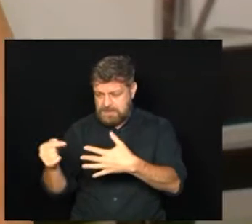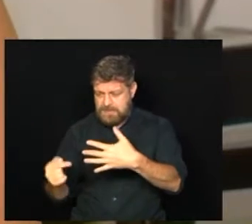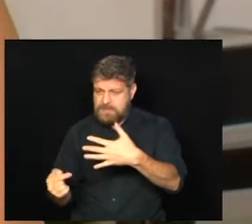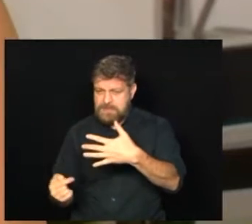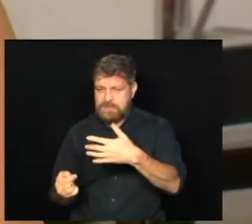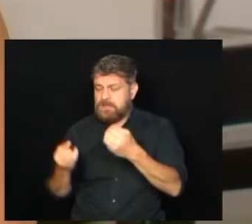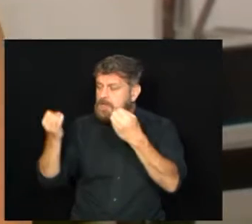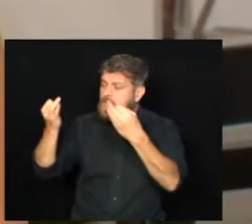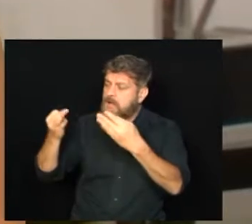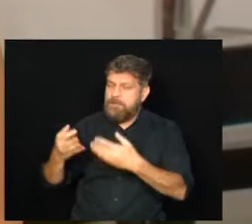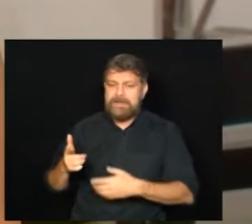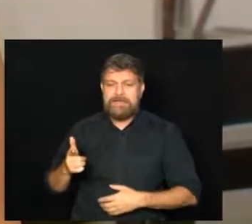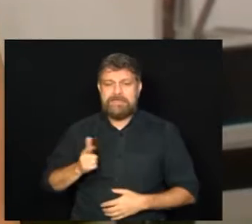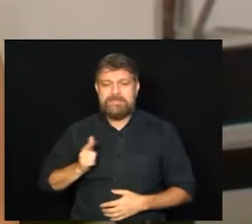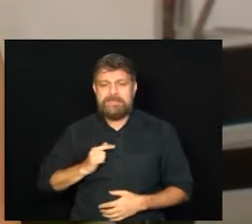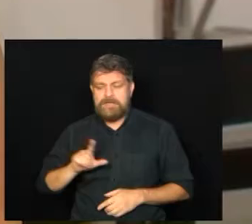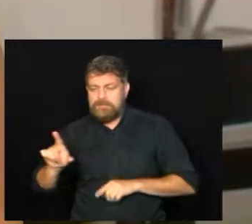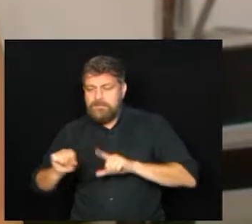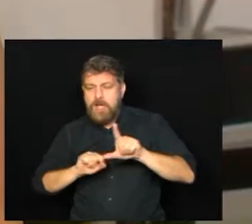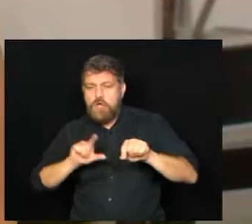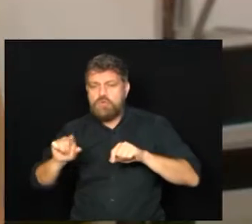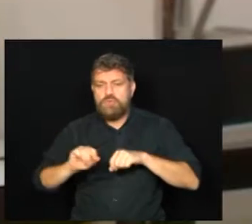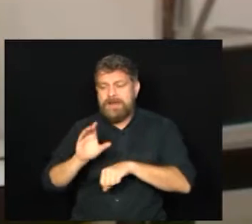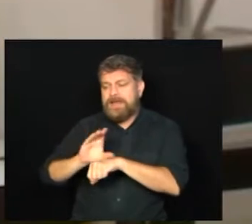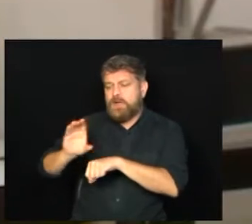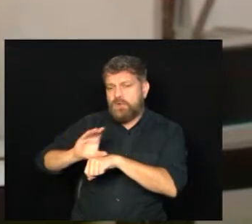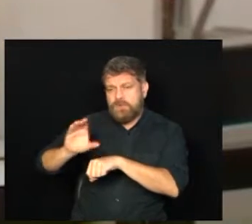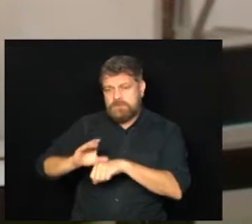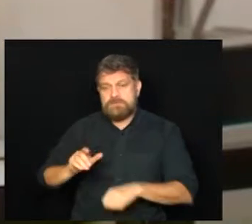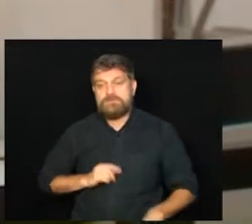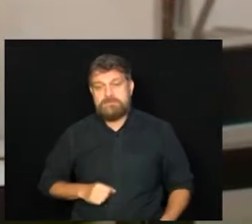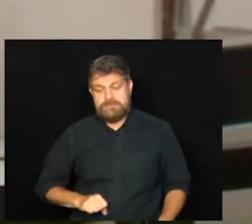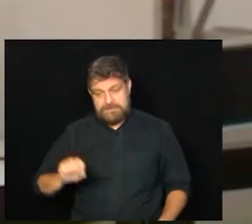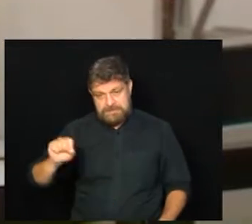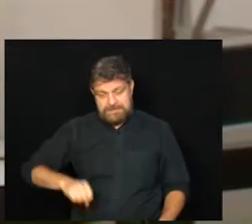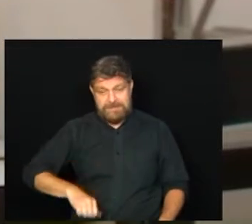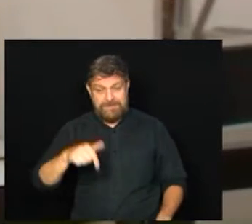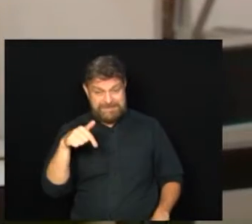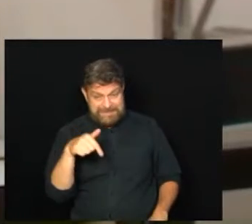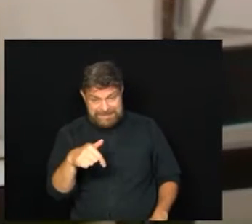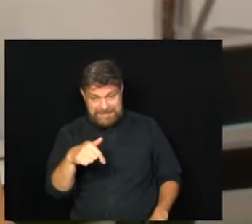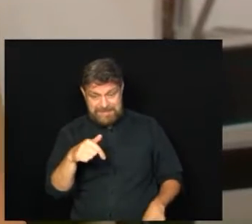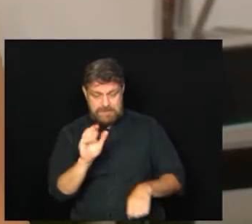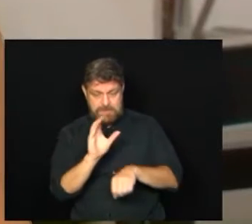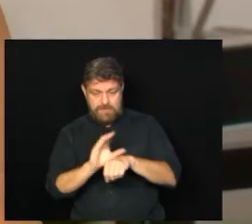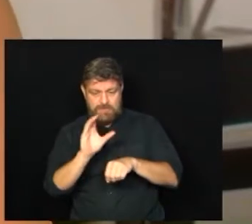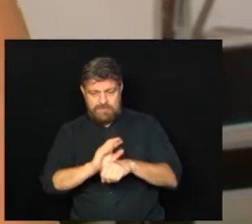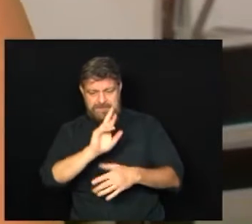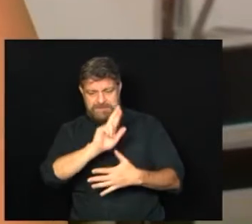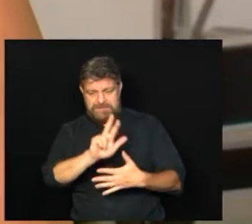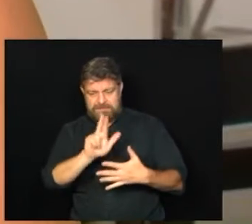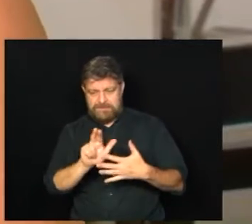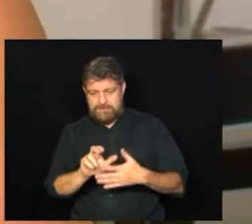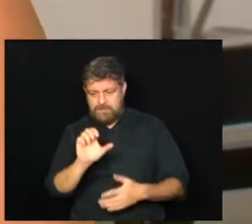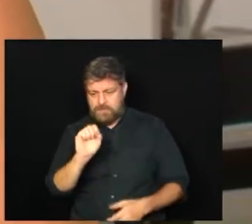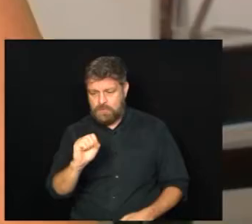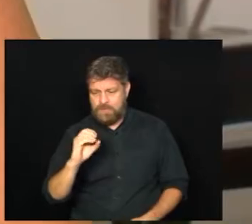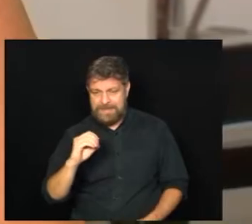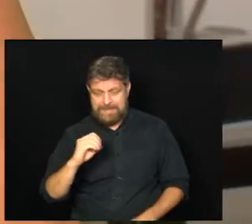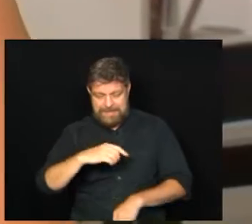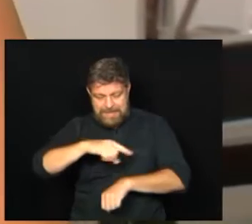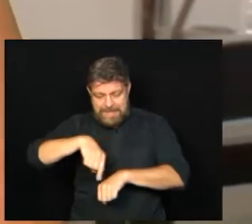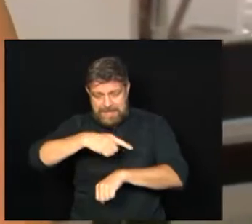que você falasse, porque são muitas opções, né? Sim, são 7 opções. É importante falar que são 80 horas de